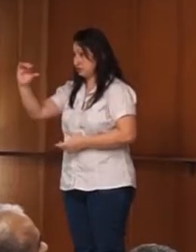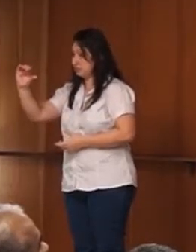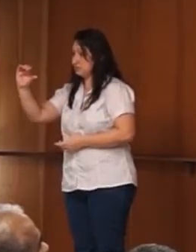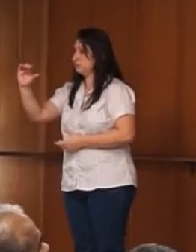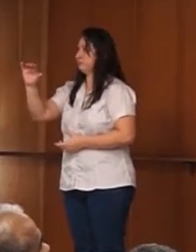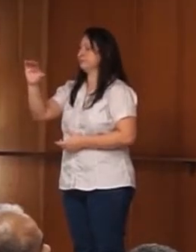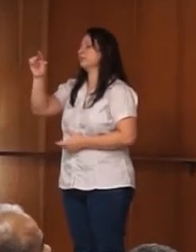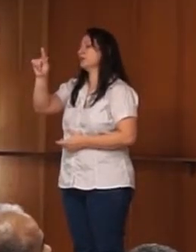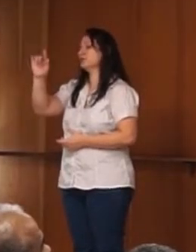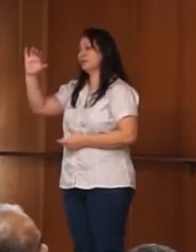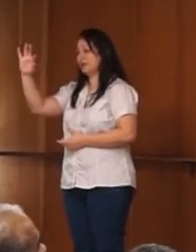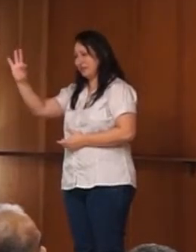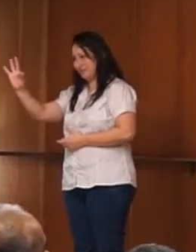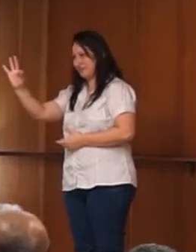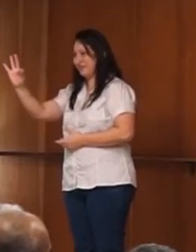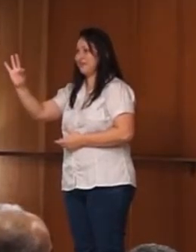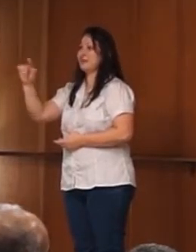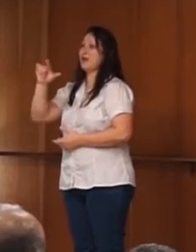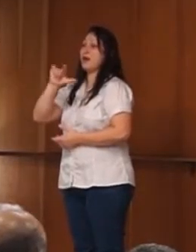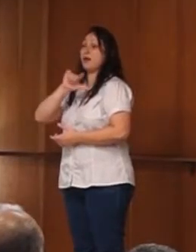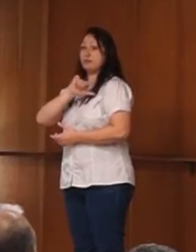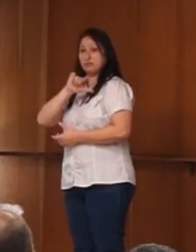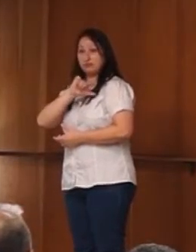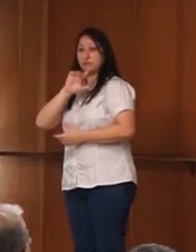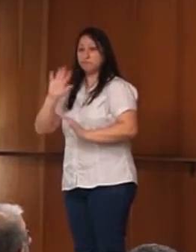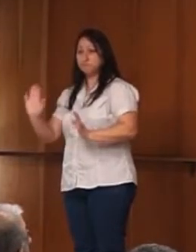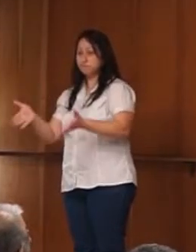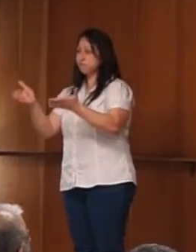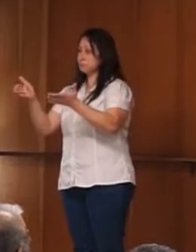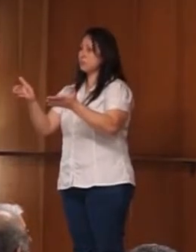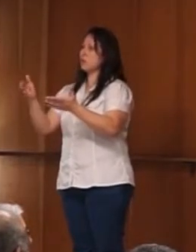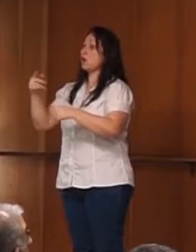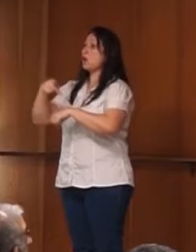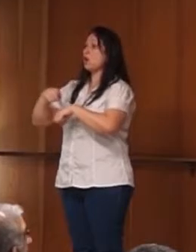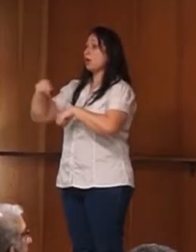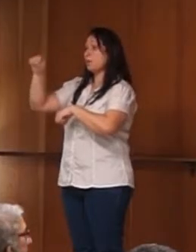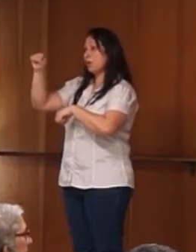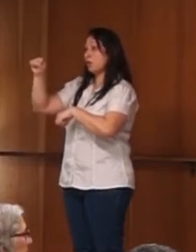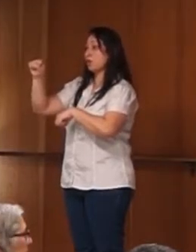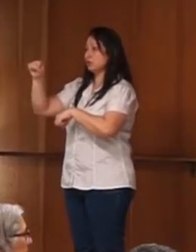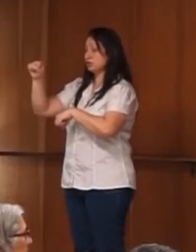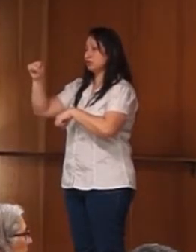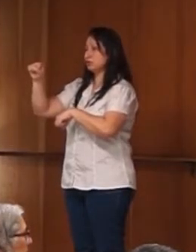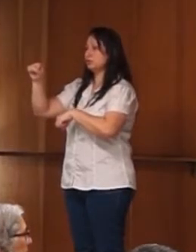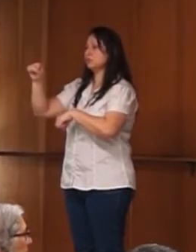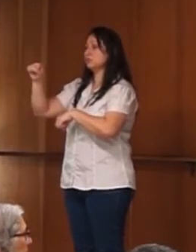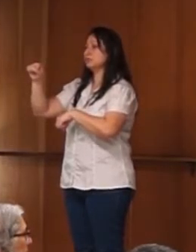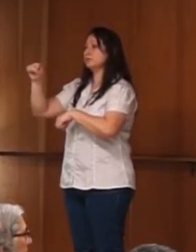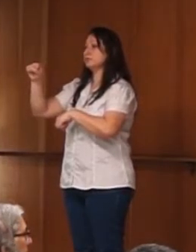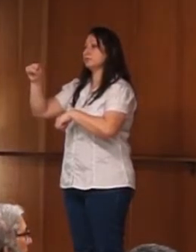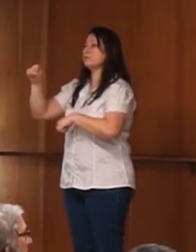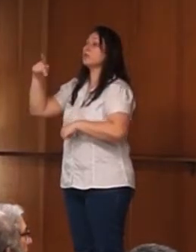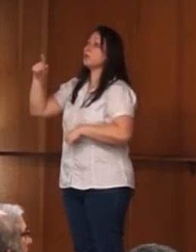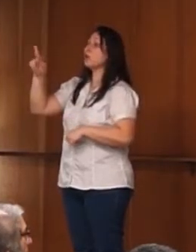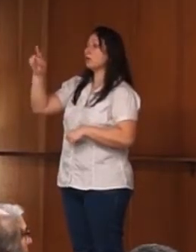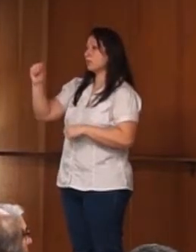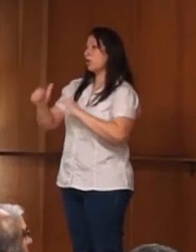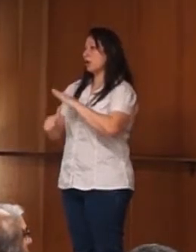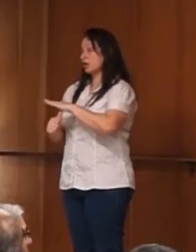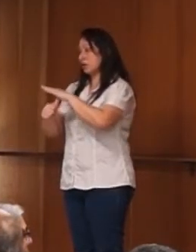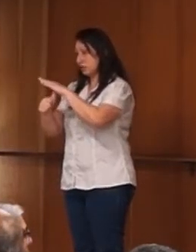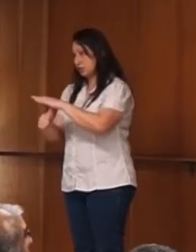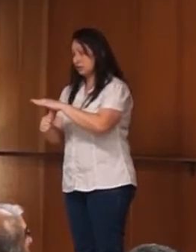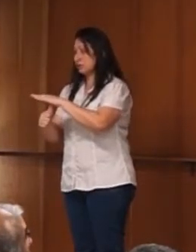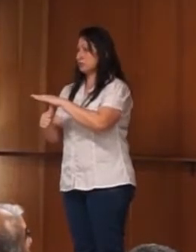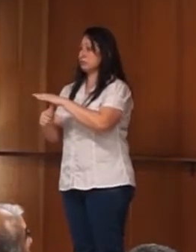o Kant, que é o pró-reitor de graduação, um pró-reitor de pós-graduação, com o pró-reitor de assuntos